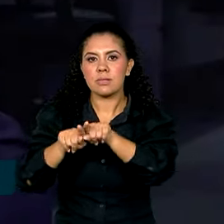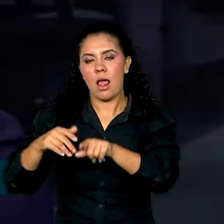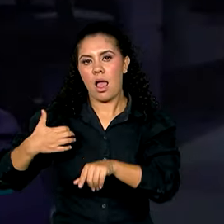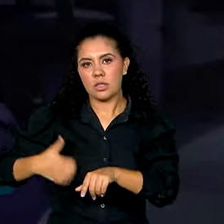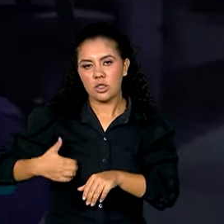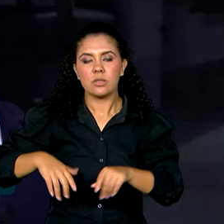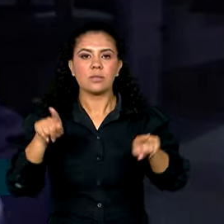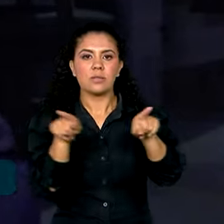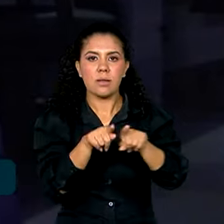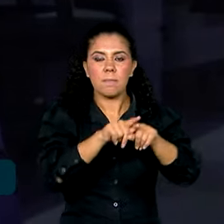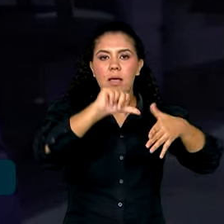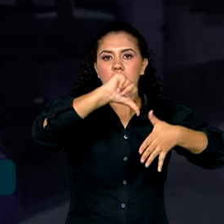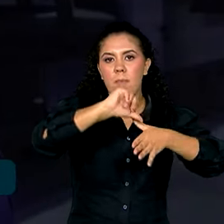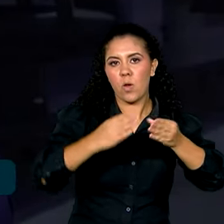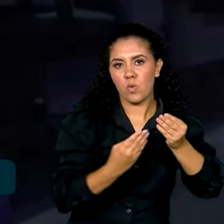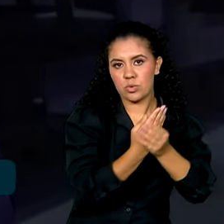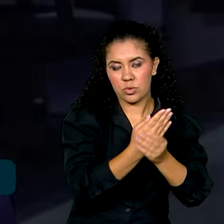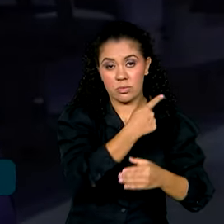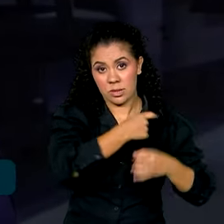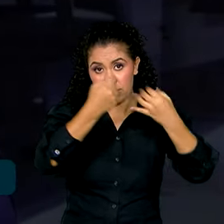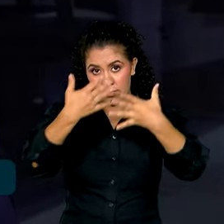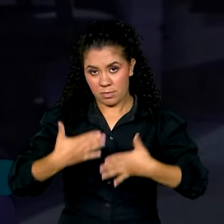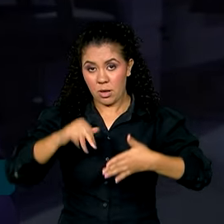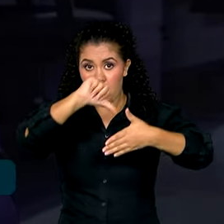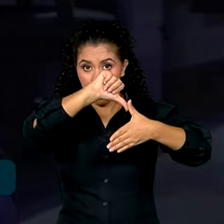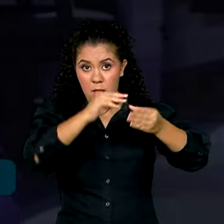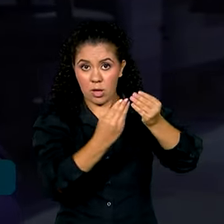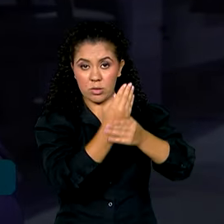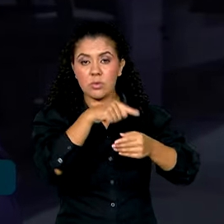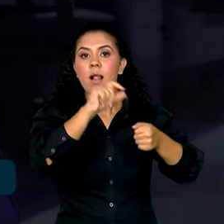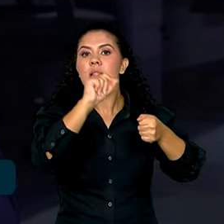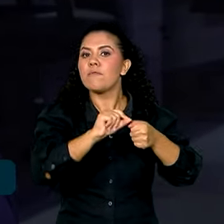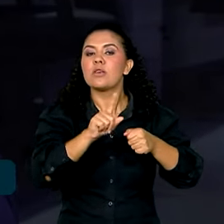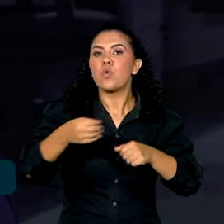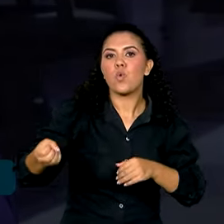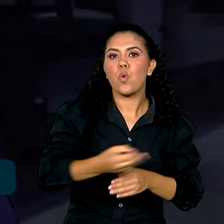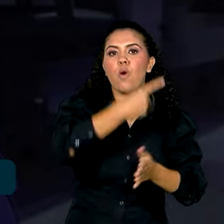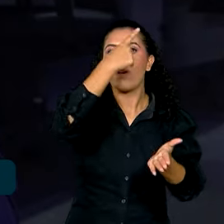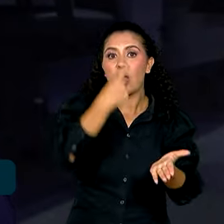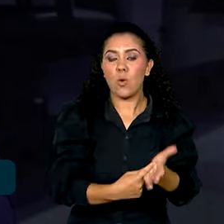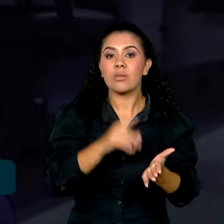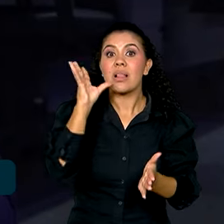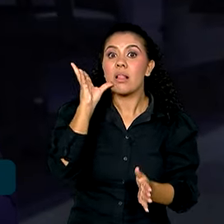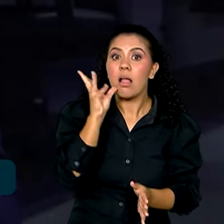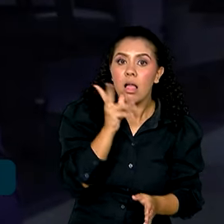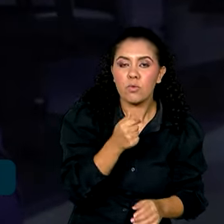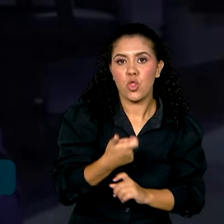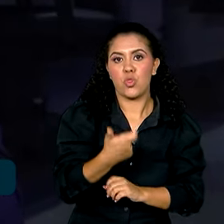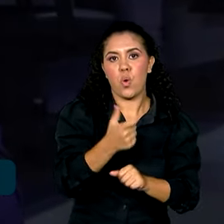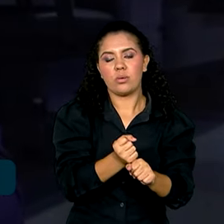O Mercosul fez, depois de 12 anos, um novo acordo. Levou 12 anos para ter um novo